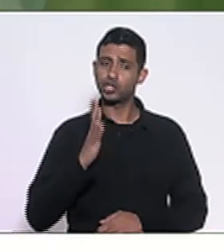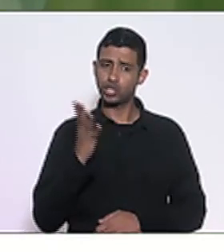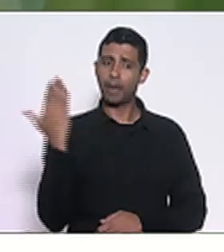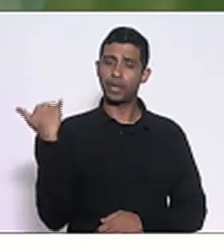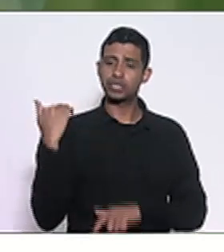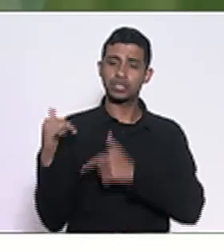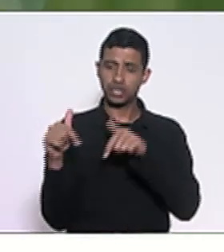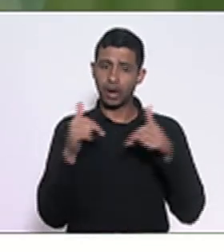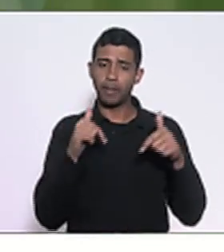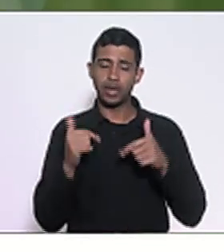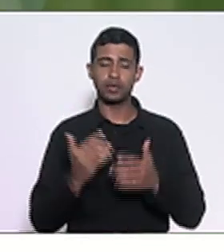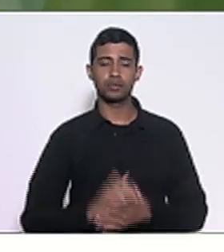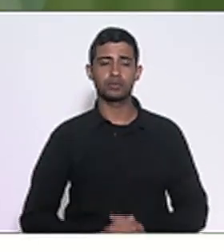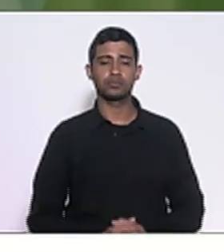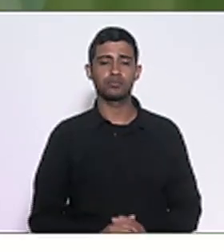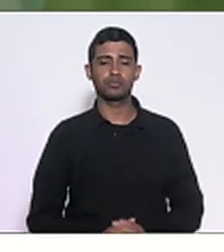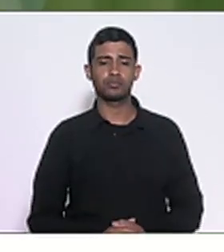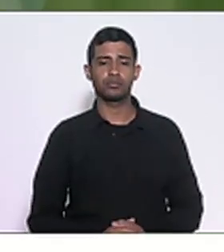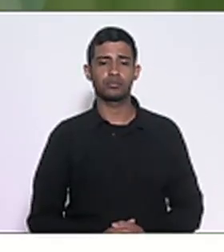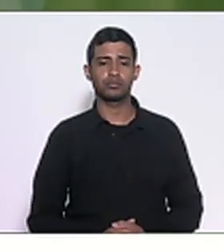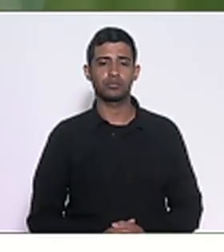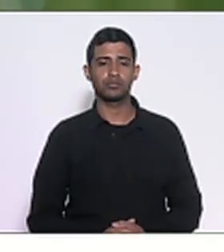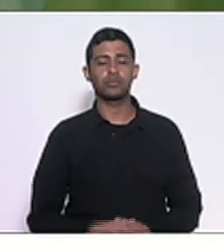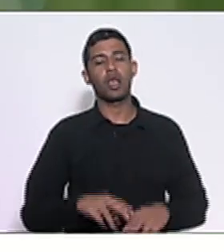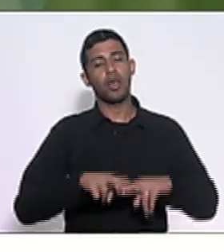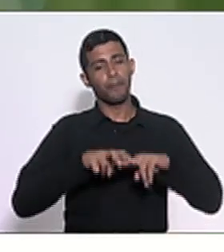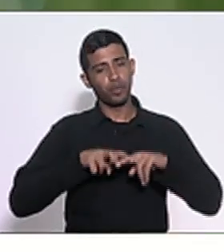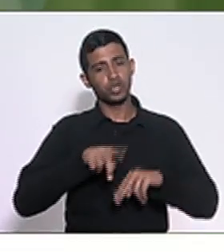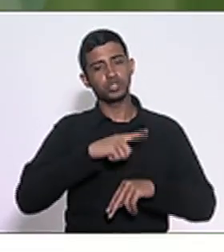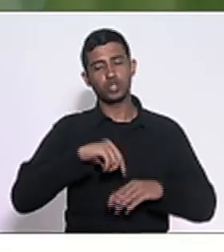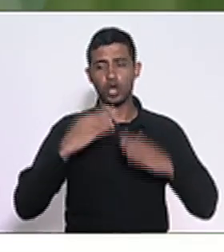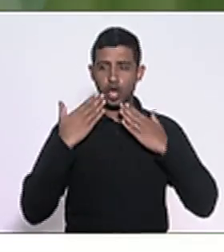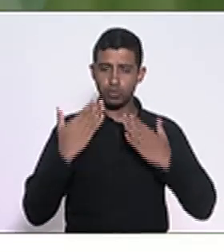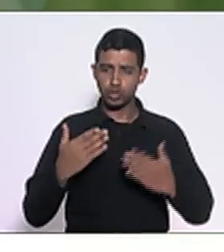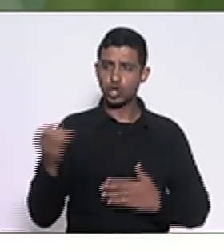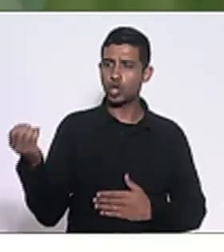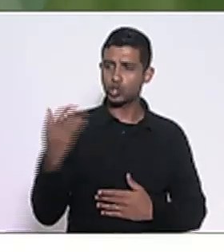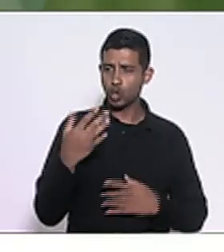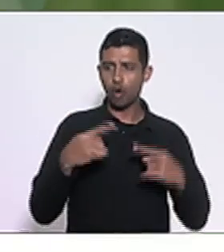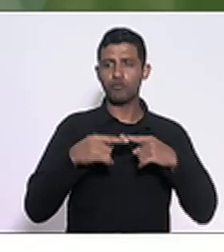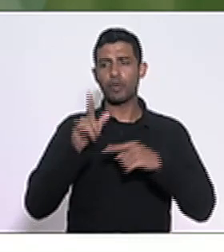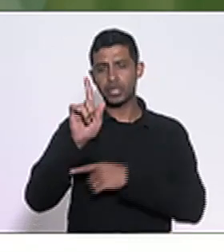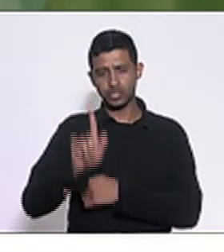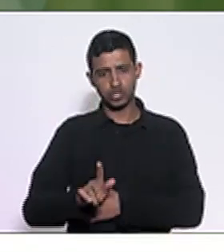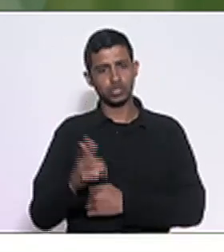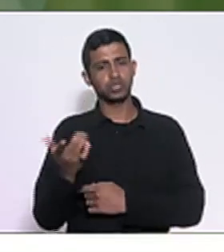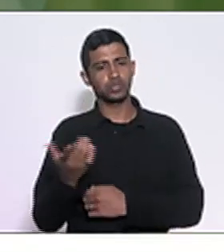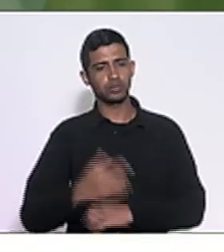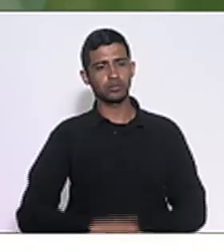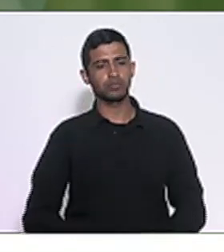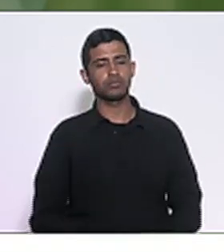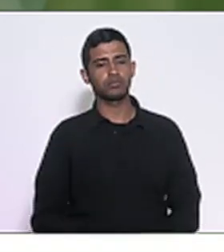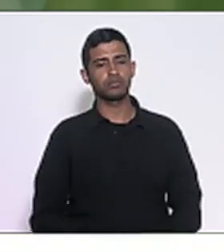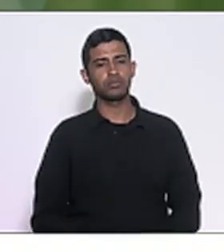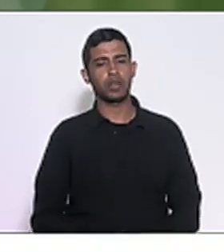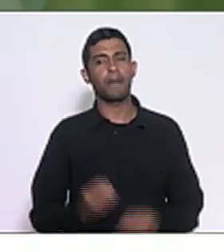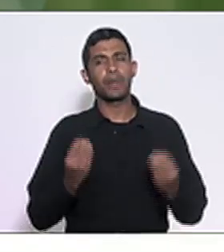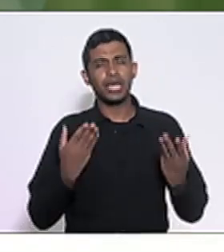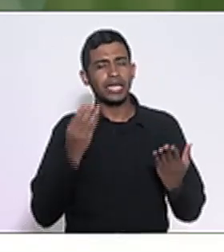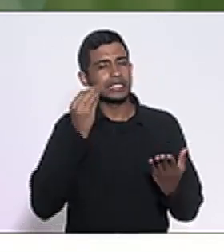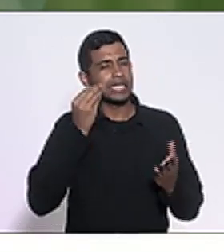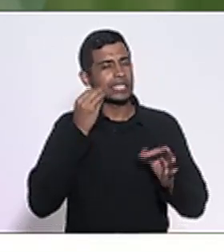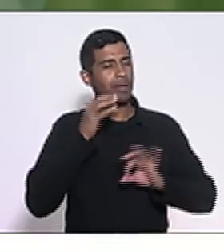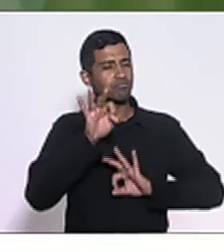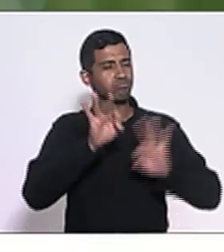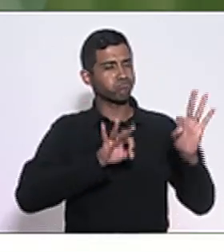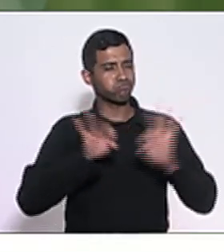voltar um pouquinho ao que eu falei, por isso que nós trouxemos conceitos mais modernos de gestão, enfim, conceitos para projetizar, né, no